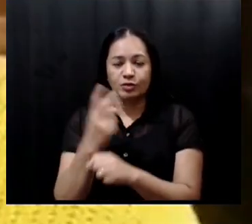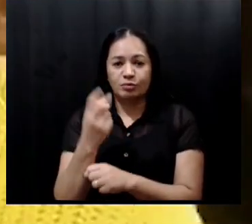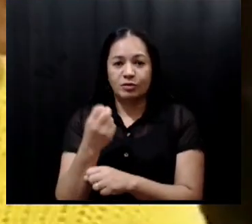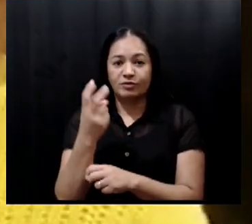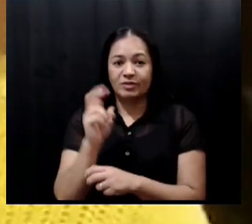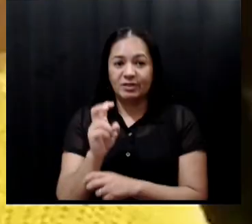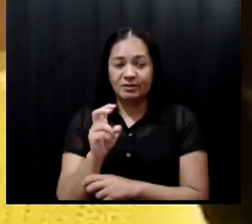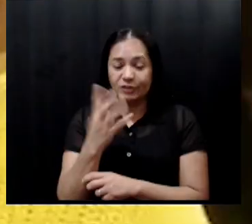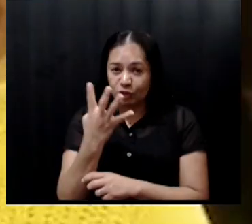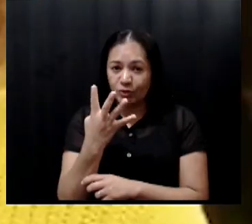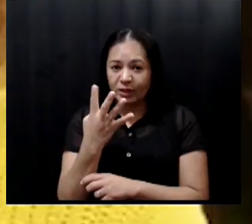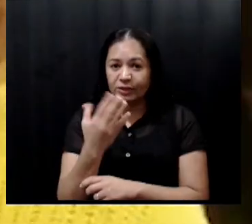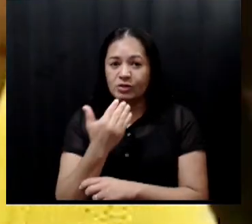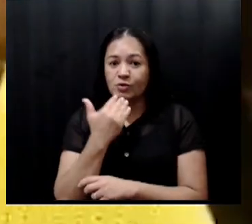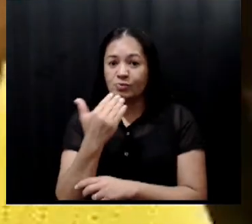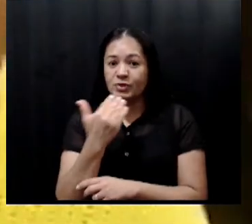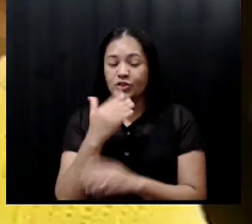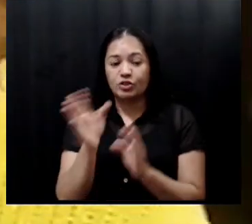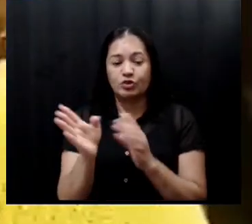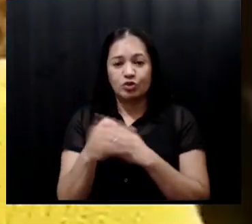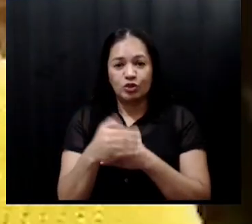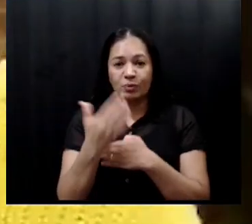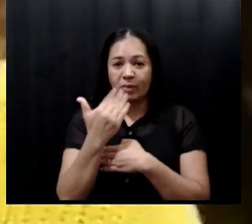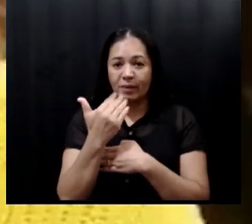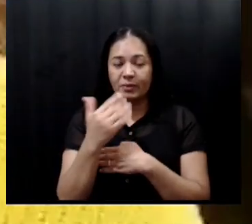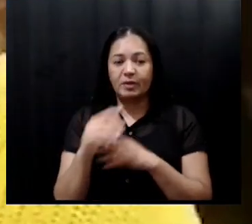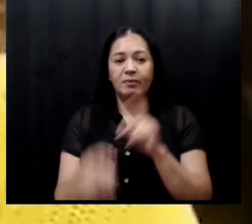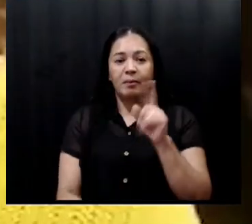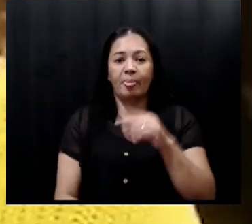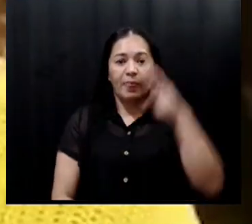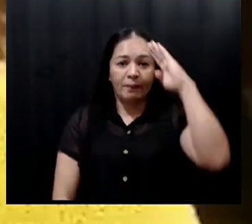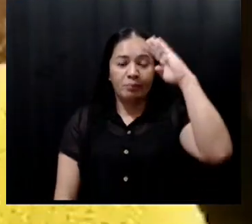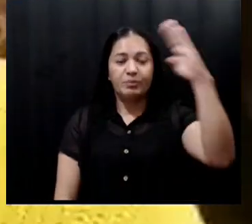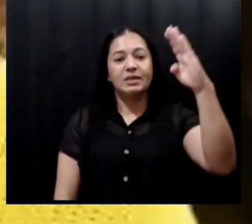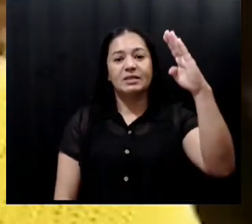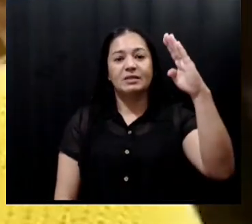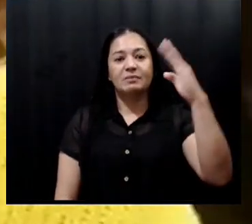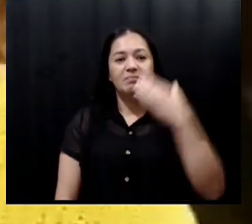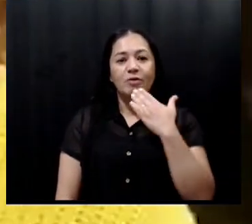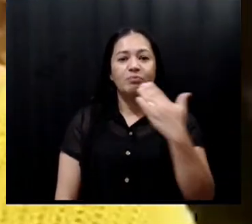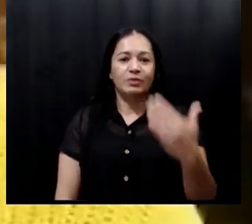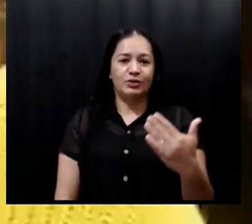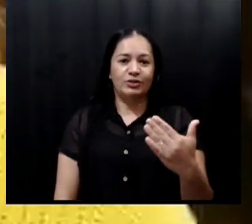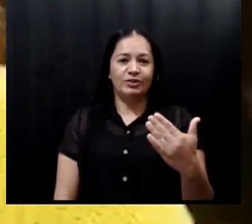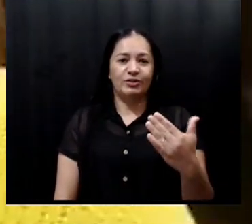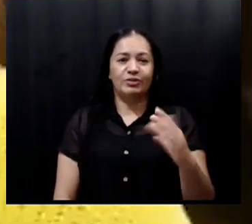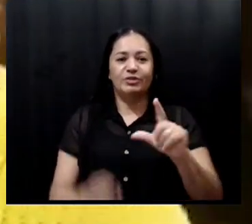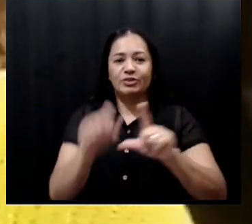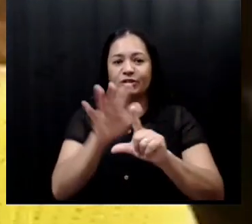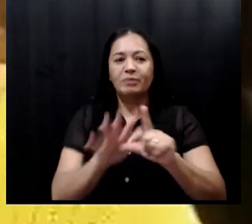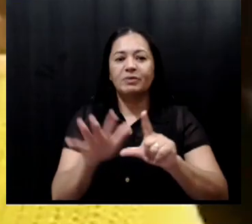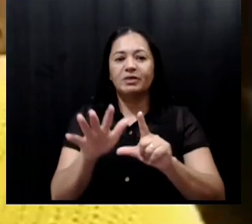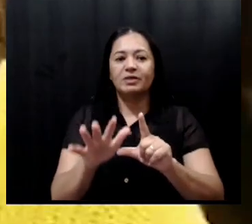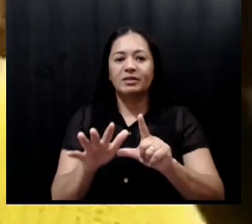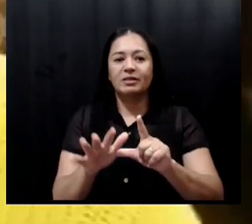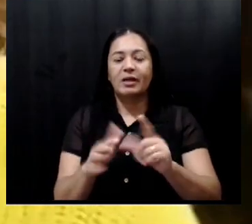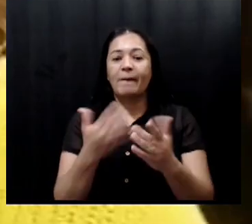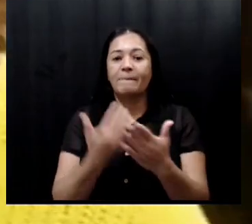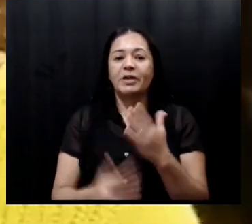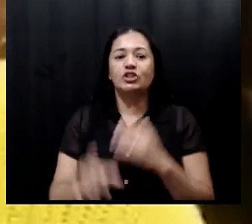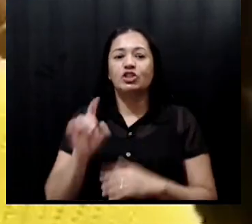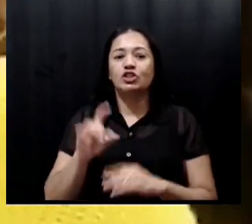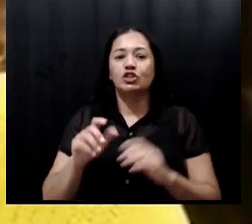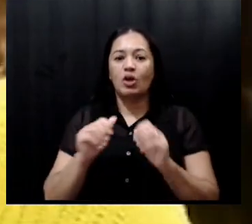de marmita, ele é o principal pedido da plataforma, só perdendo para padaria e açaí. Como